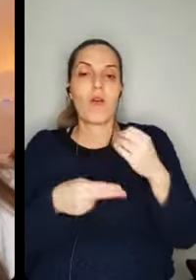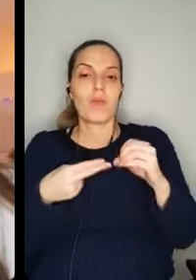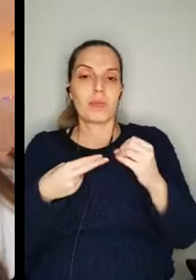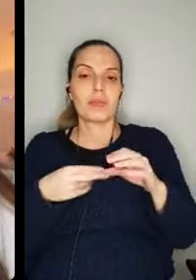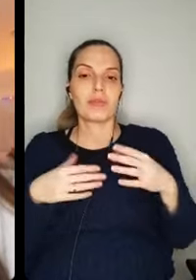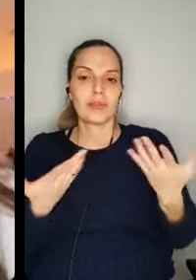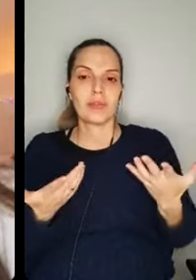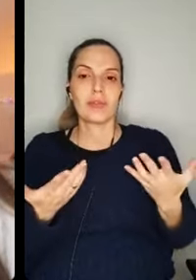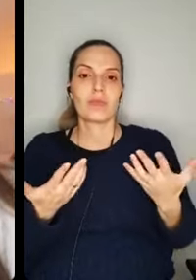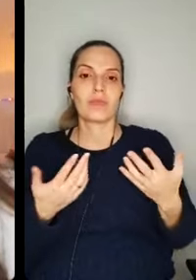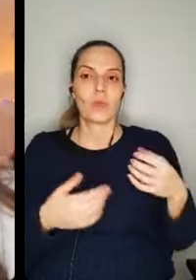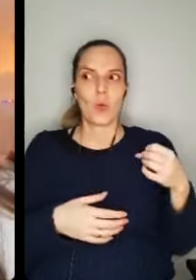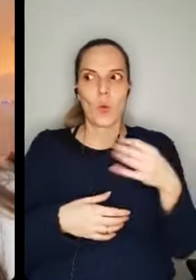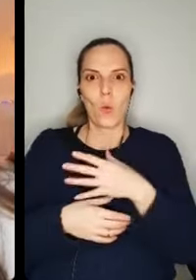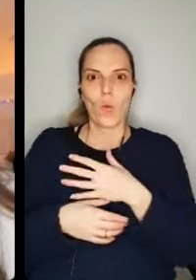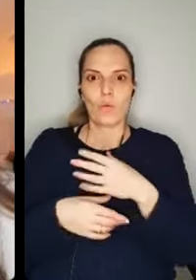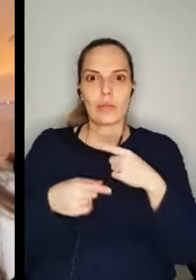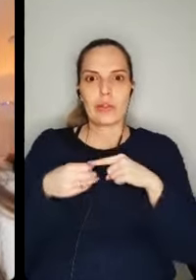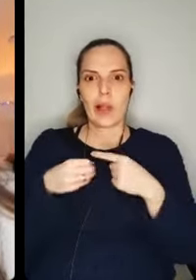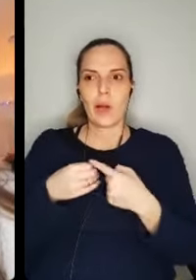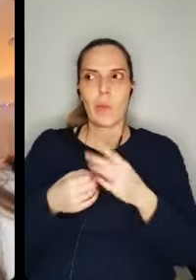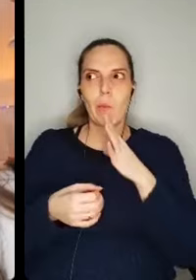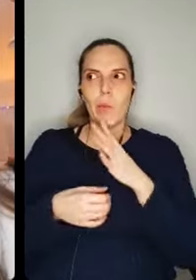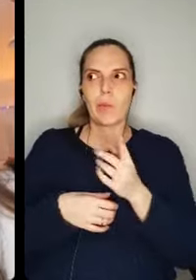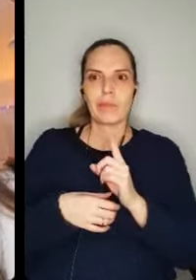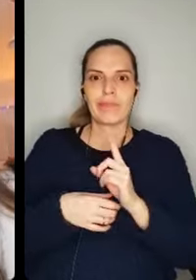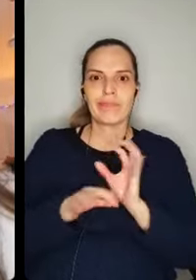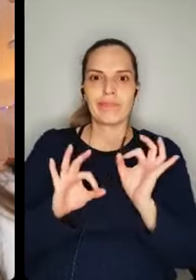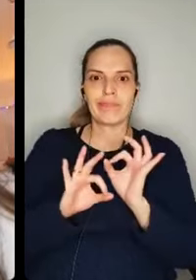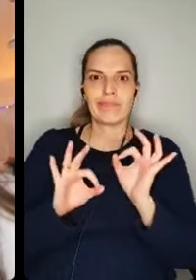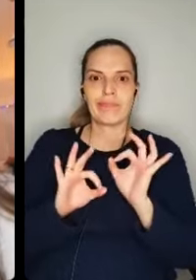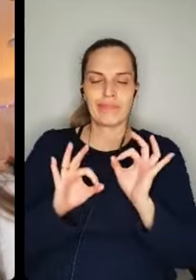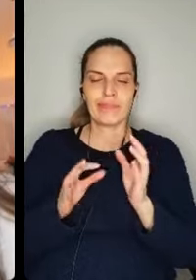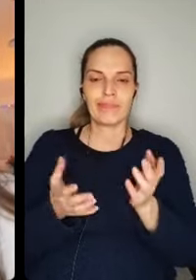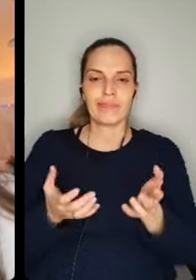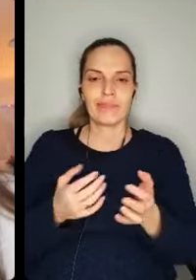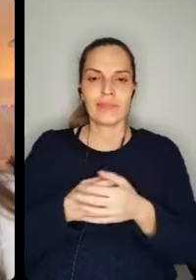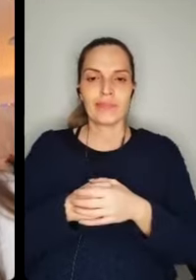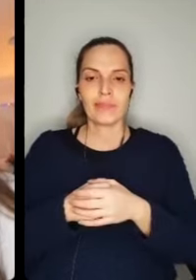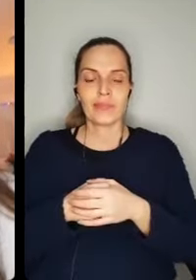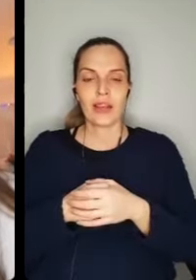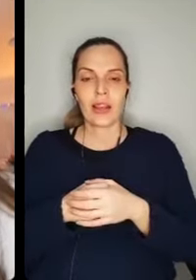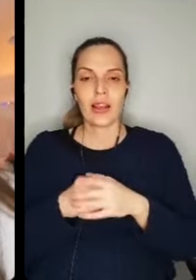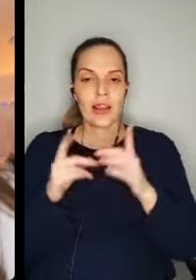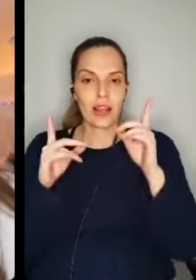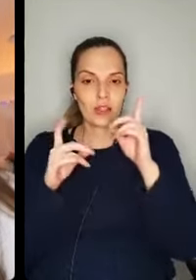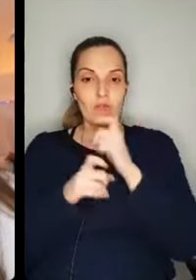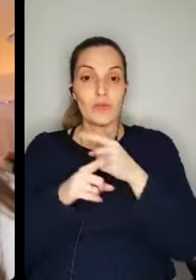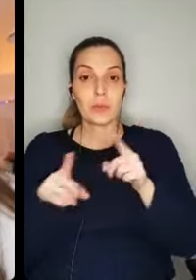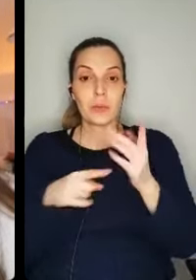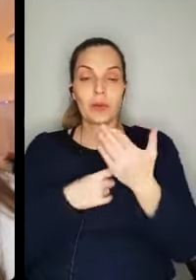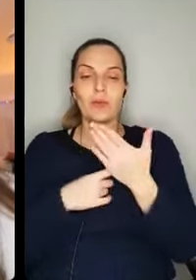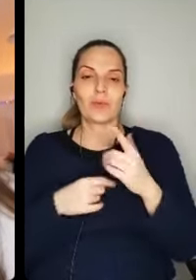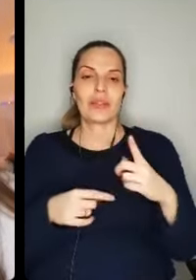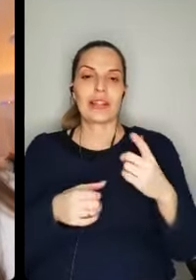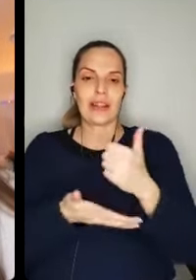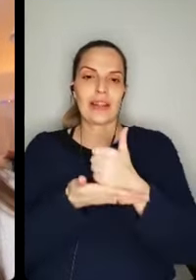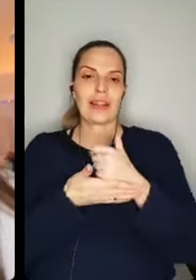De estar novo numa cidade, não conhece nada. Mas em relação aos professores, assim, eu sinto